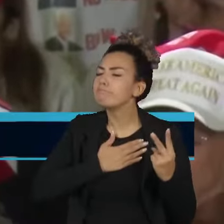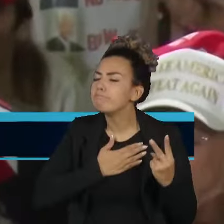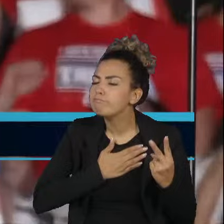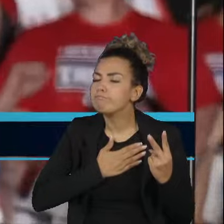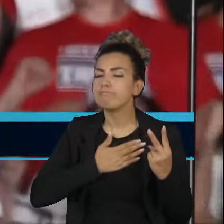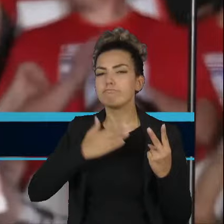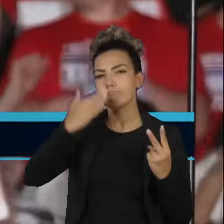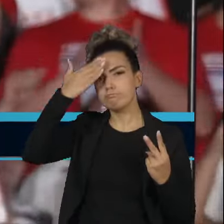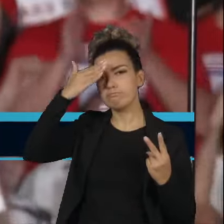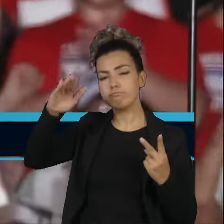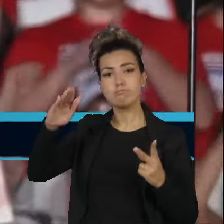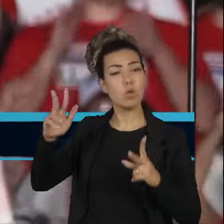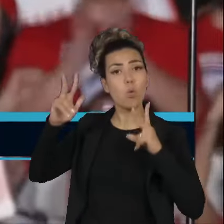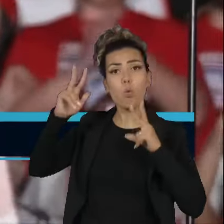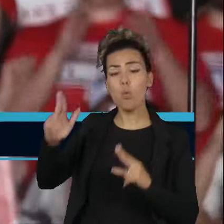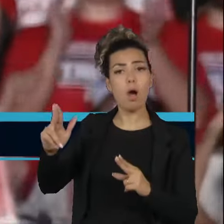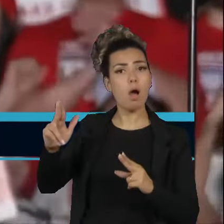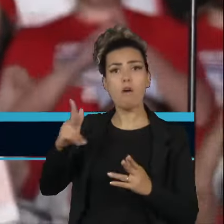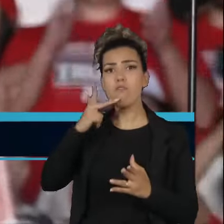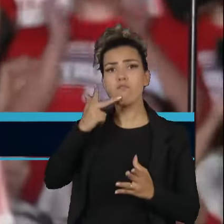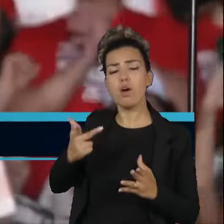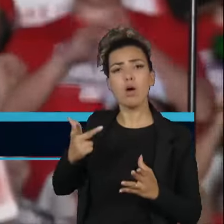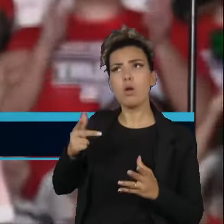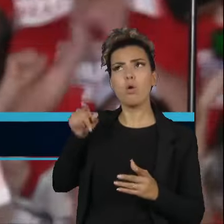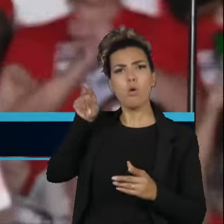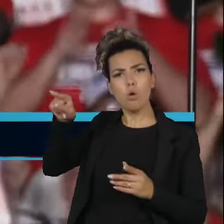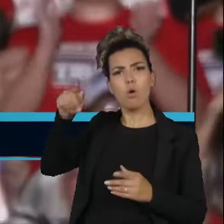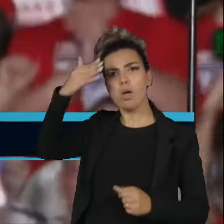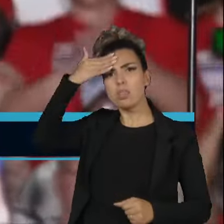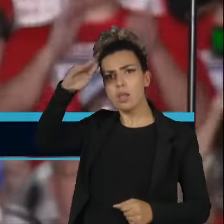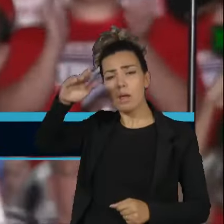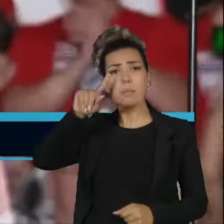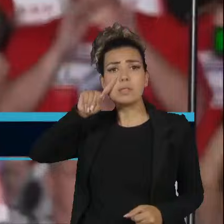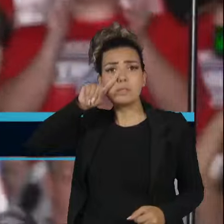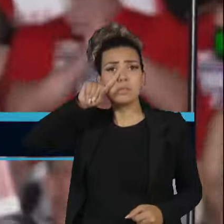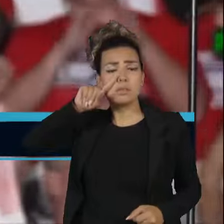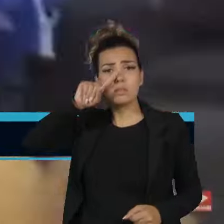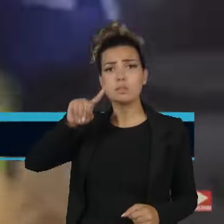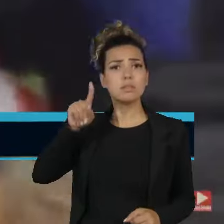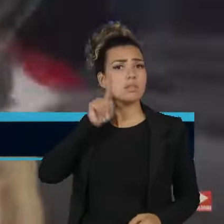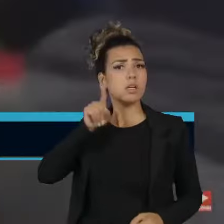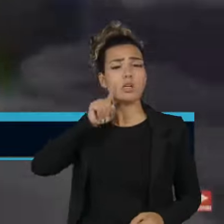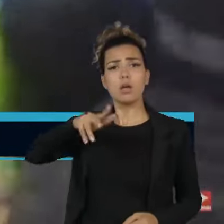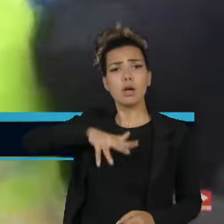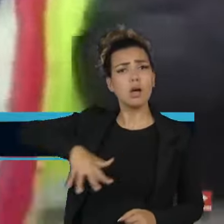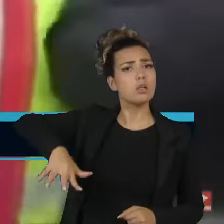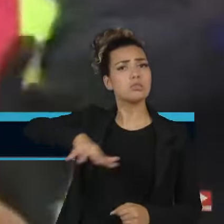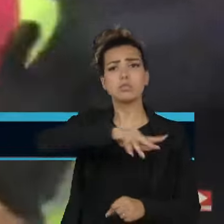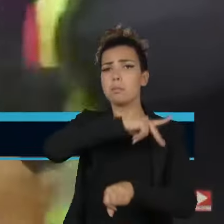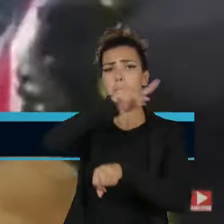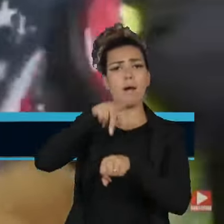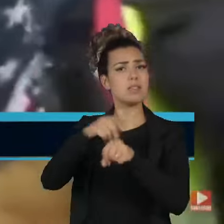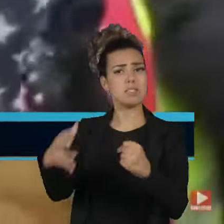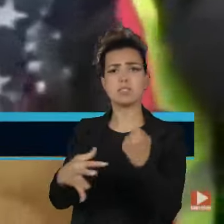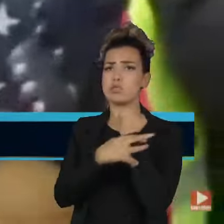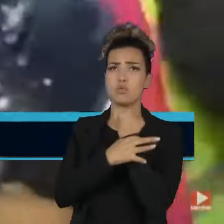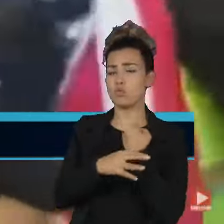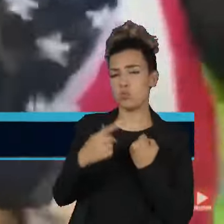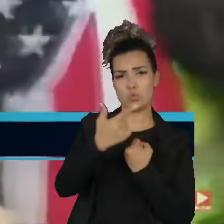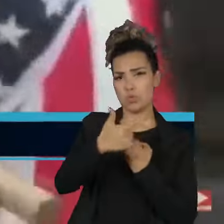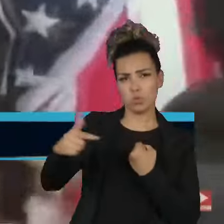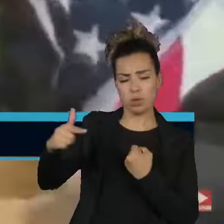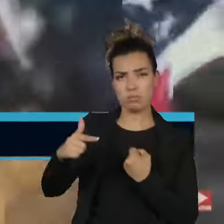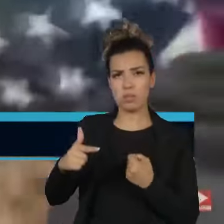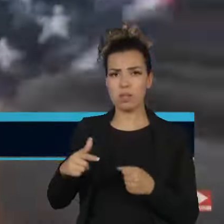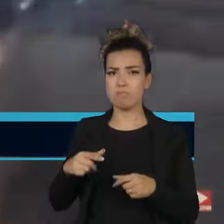Eles alertam que Donald Trump representa uma ameaça à segurança dos Estados Unidos. Essas sombrias avaliações